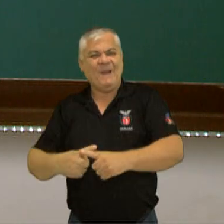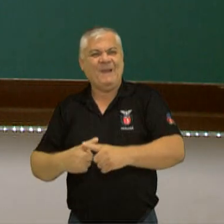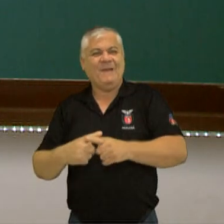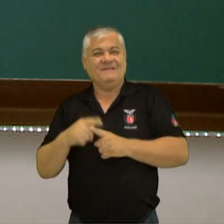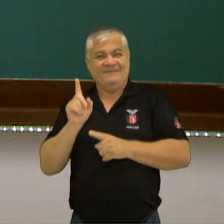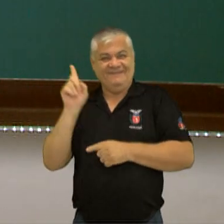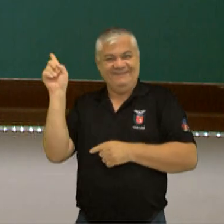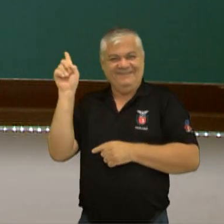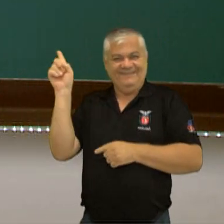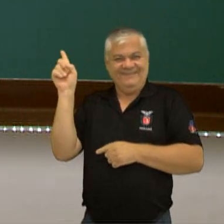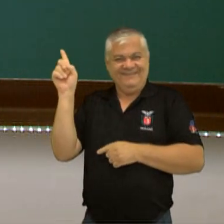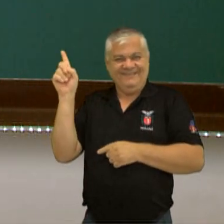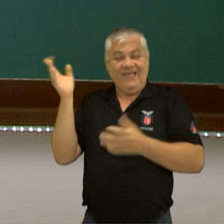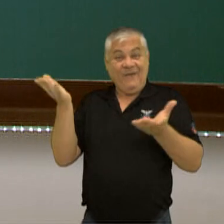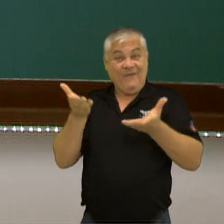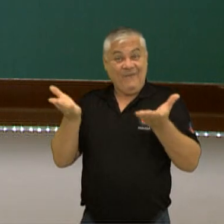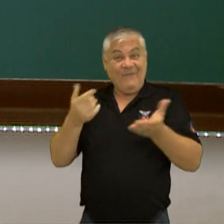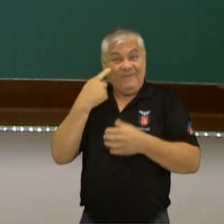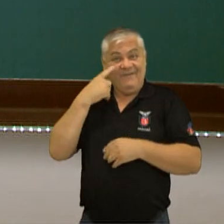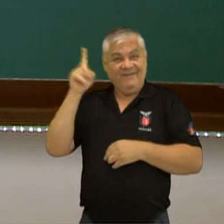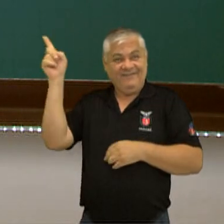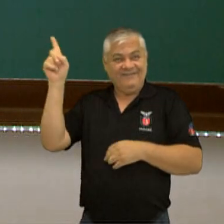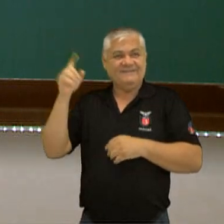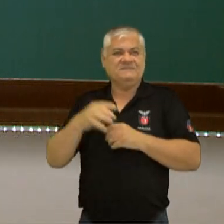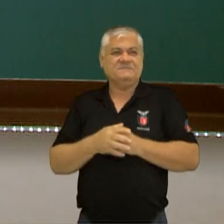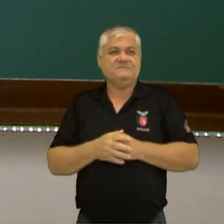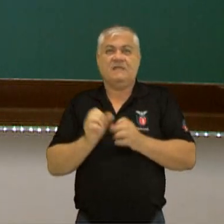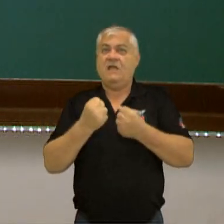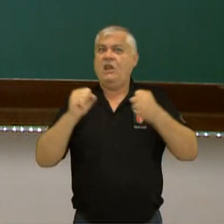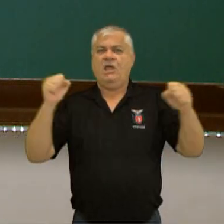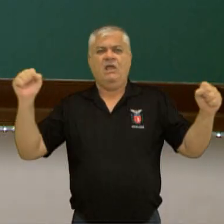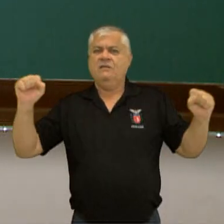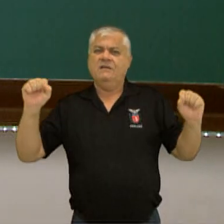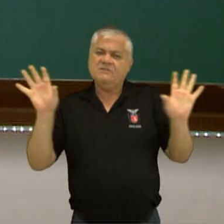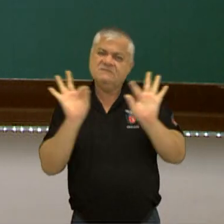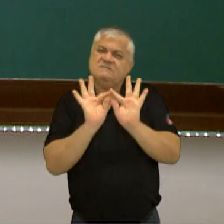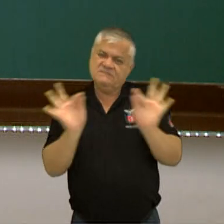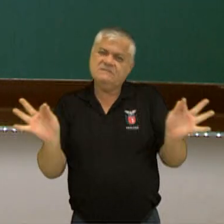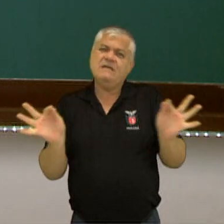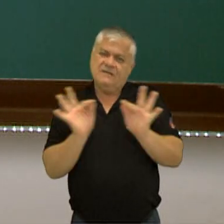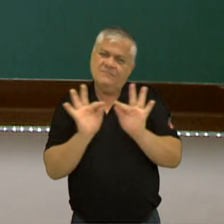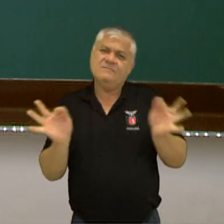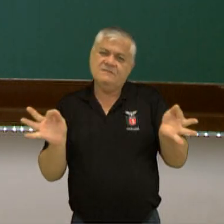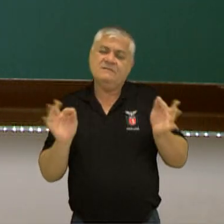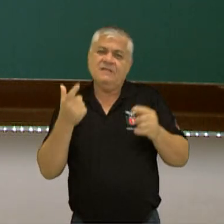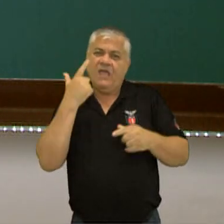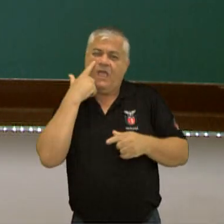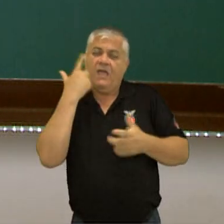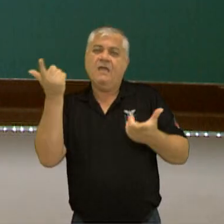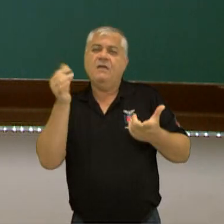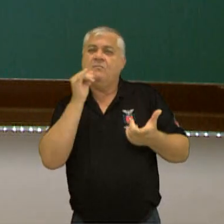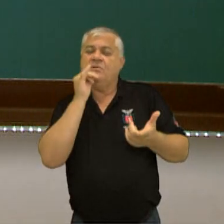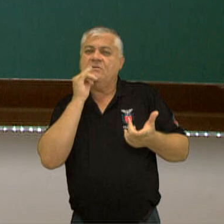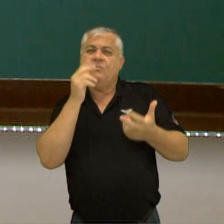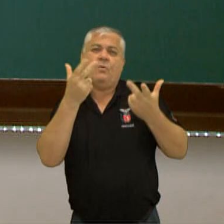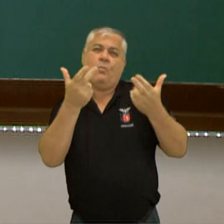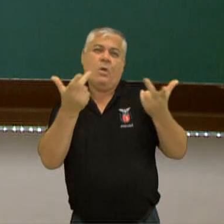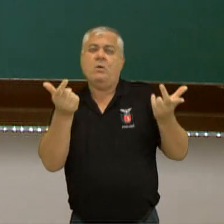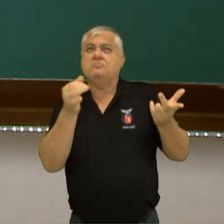para vocês verem como que ele é esse estádio. Não é muito grande, se a gente pensar, se a gente for ver em proporções, por